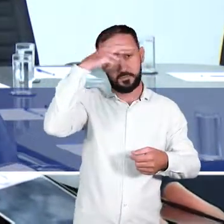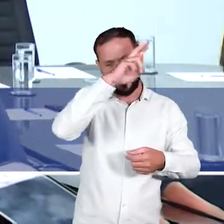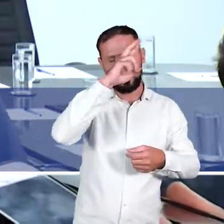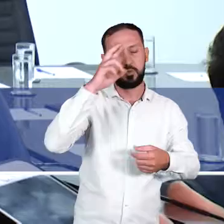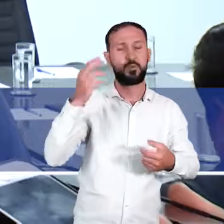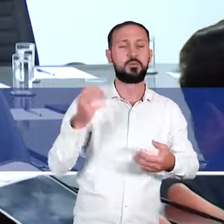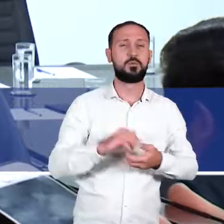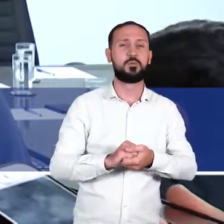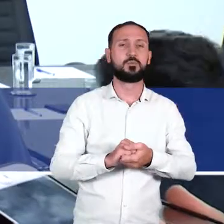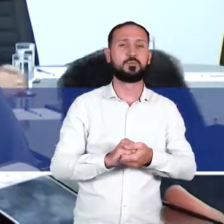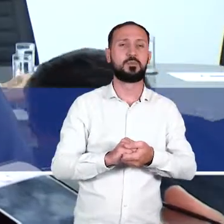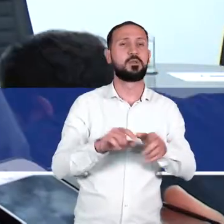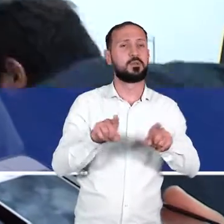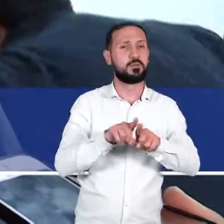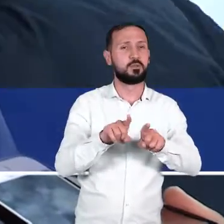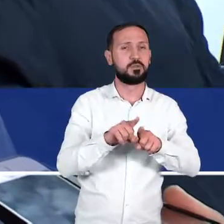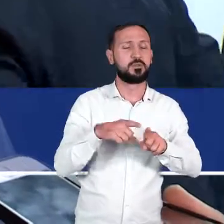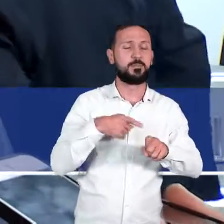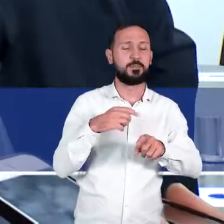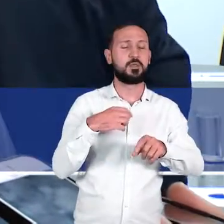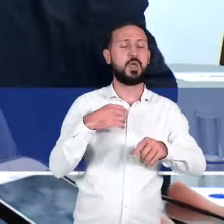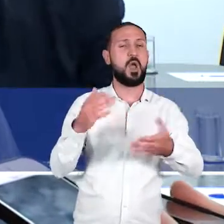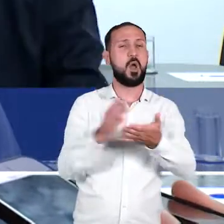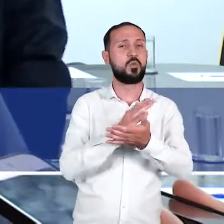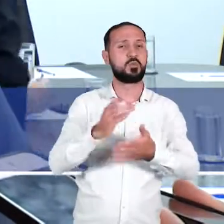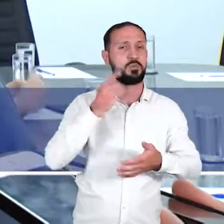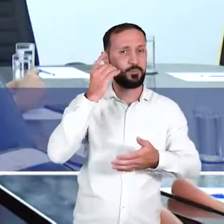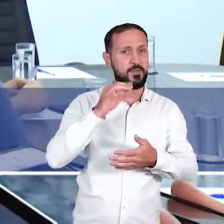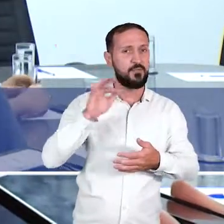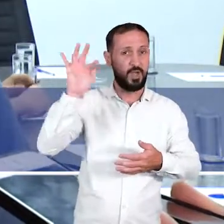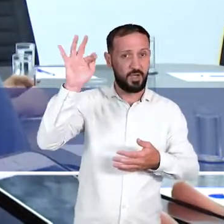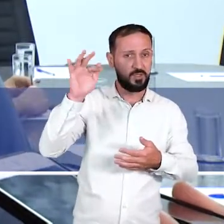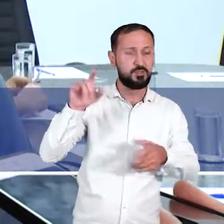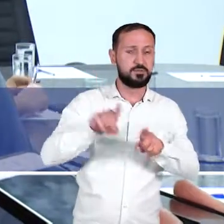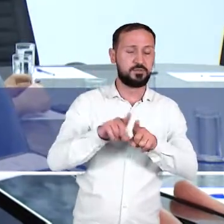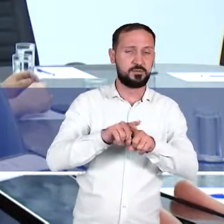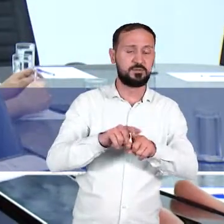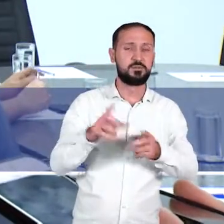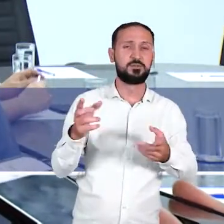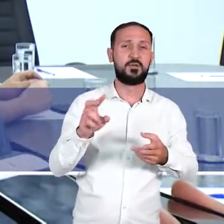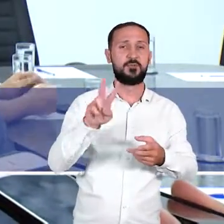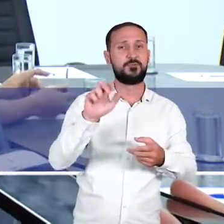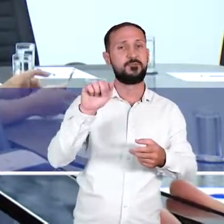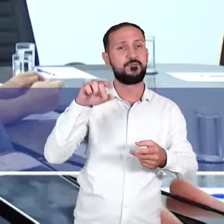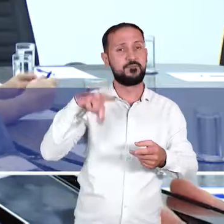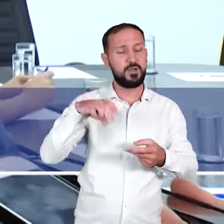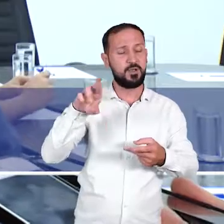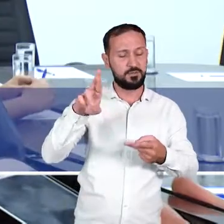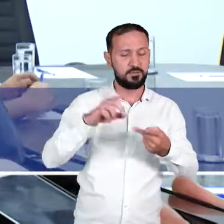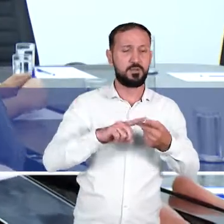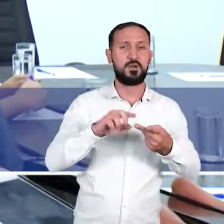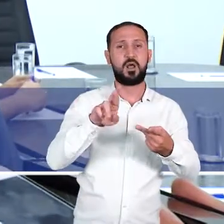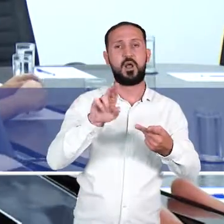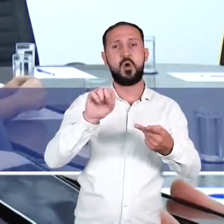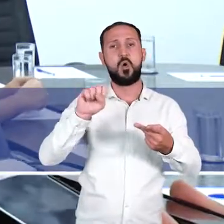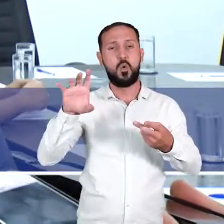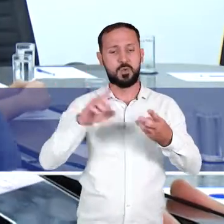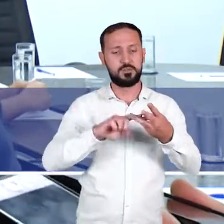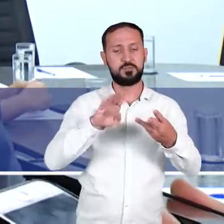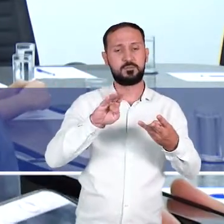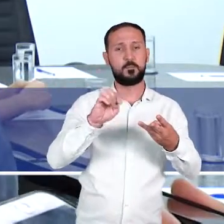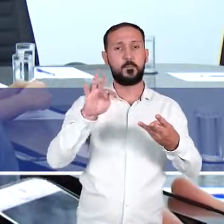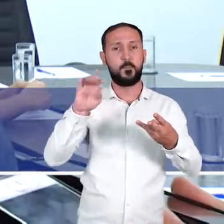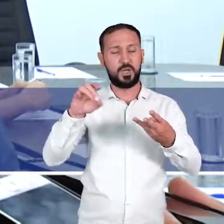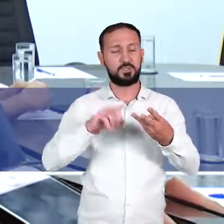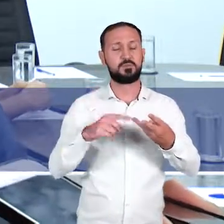Onevan e deputados federais também, Vander, a Rose e o Beto, e fizemos essa pauta para ver